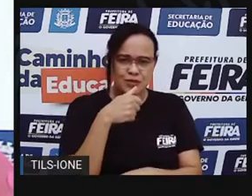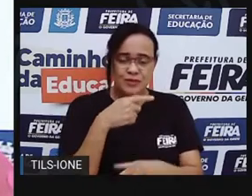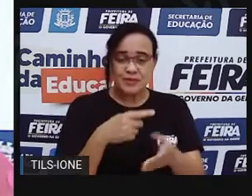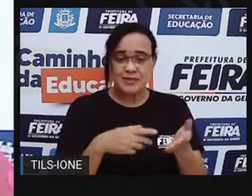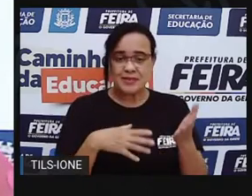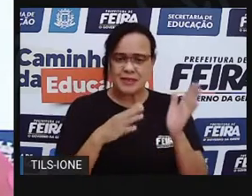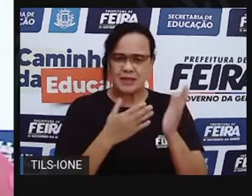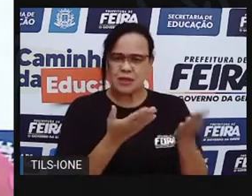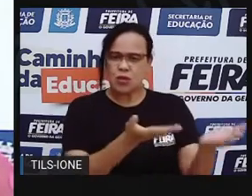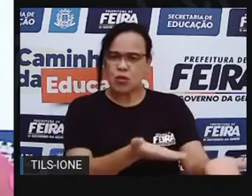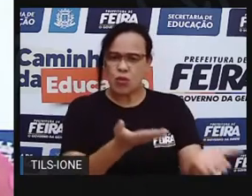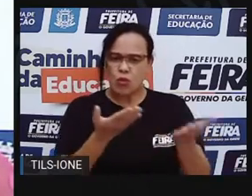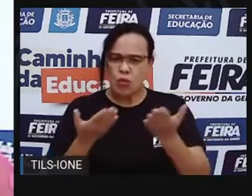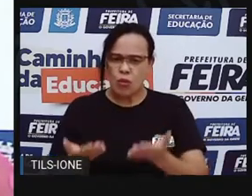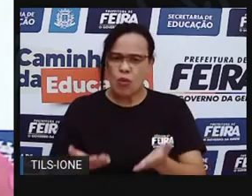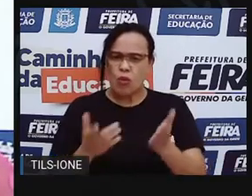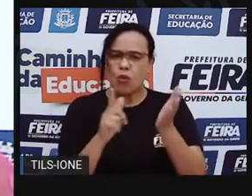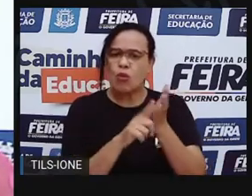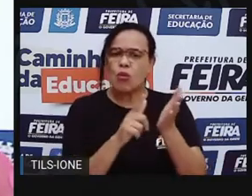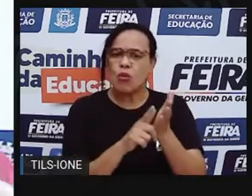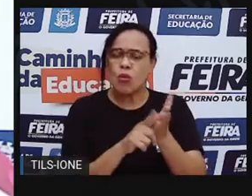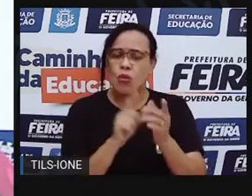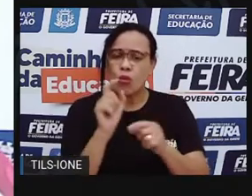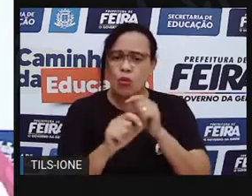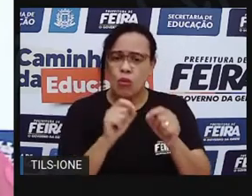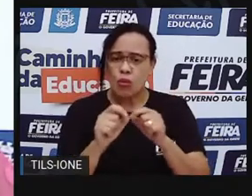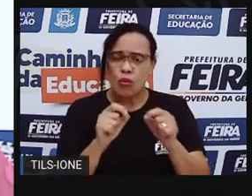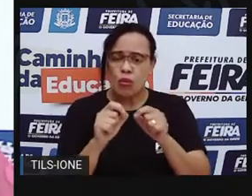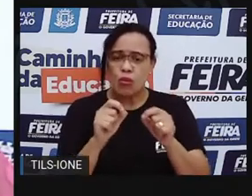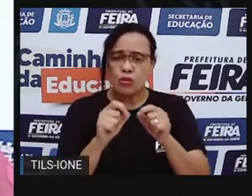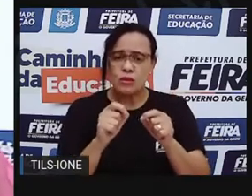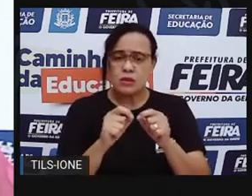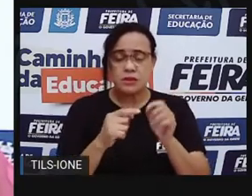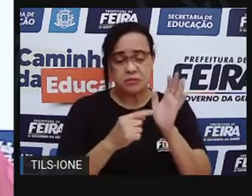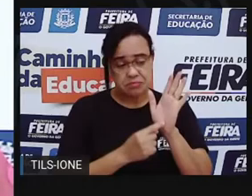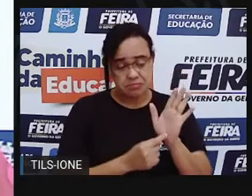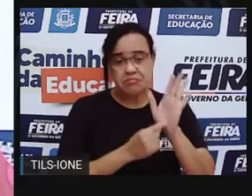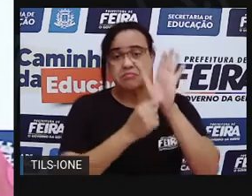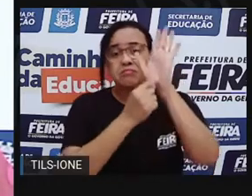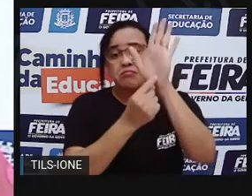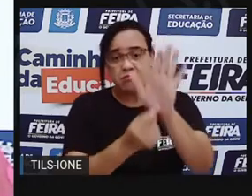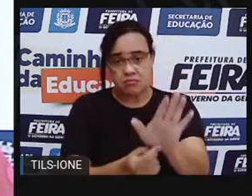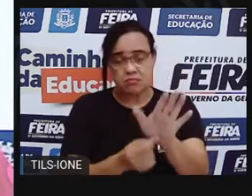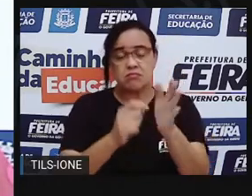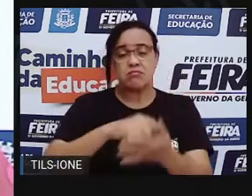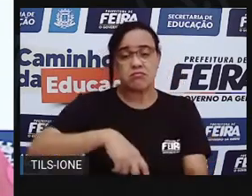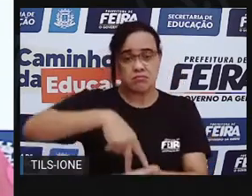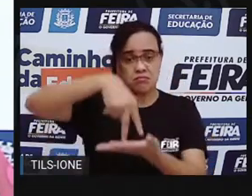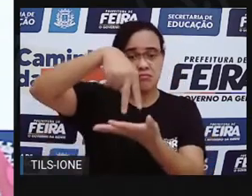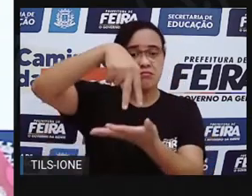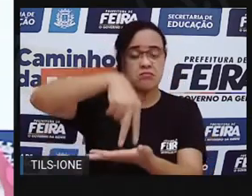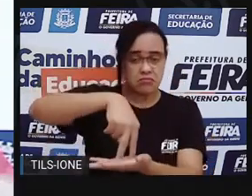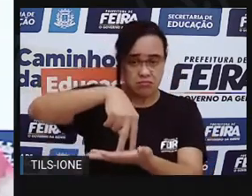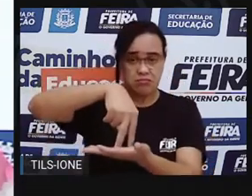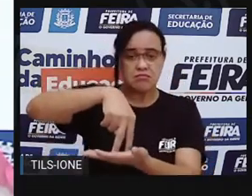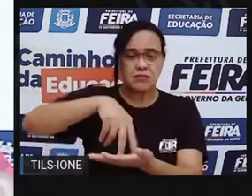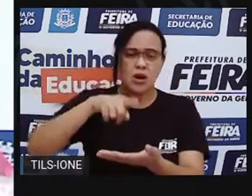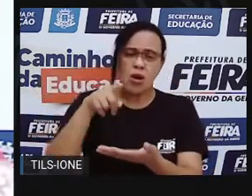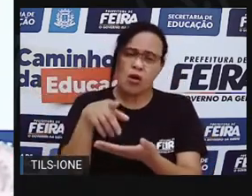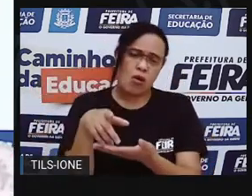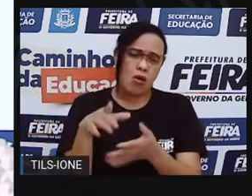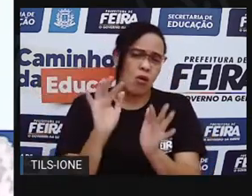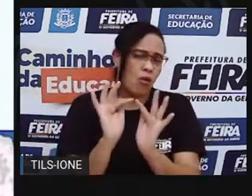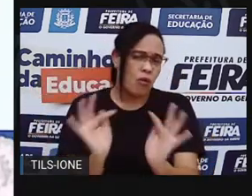convite de quê? Será que é de aniversário? De batizado, de apresentação. Batizado! Olha que